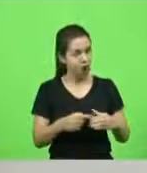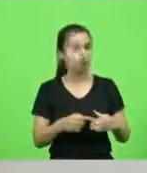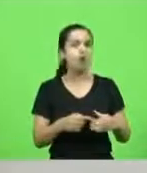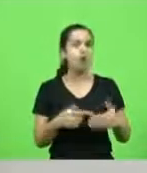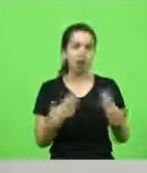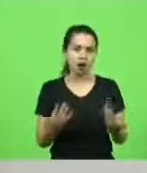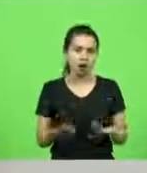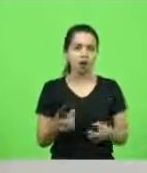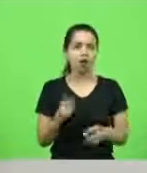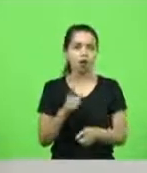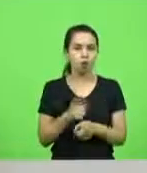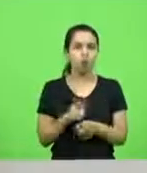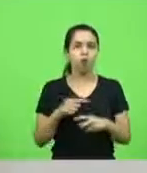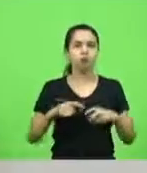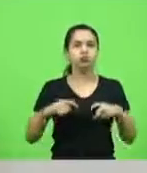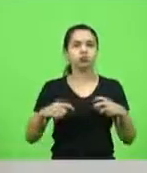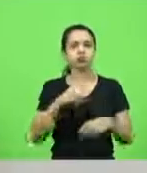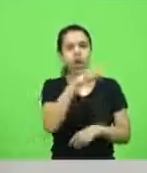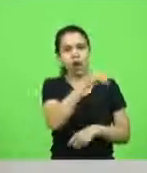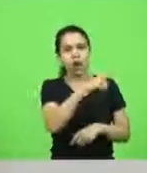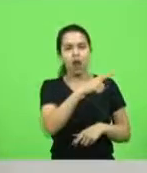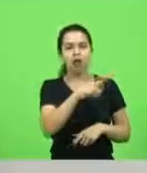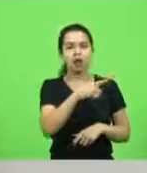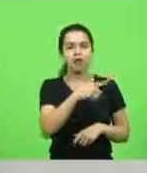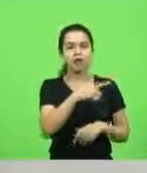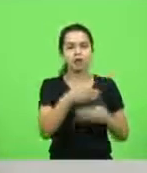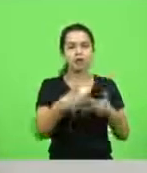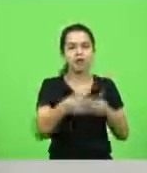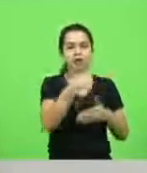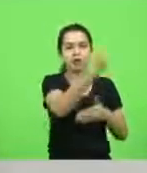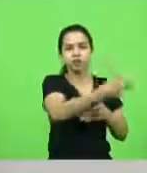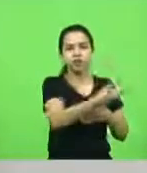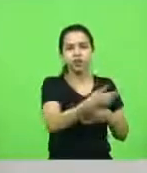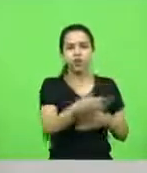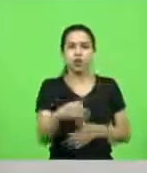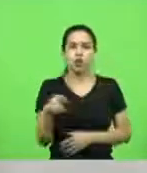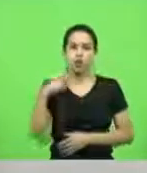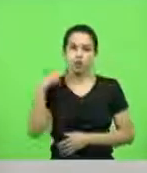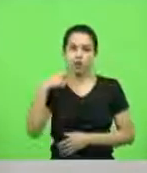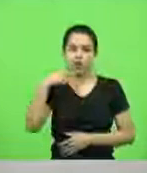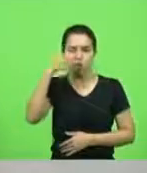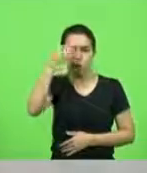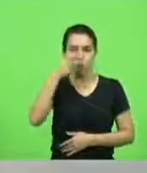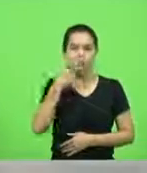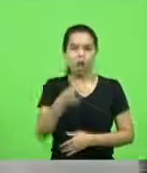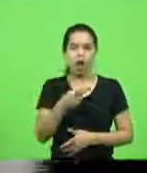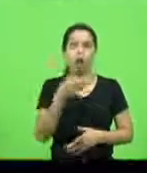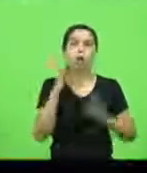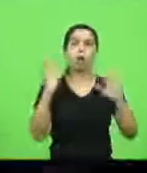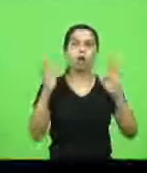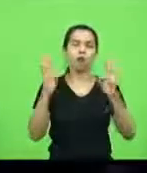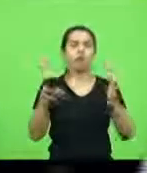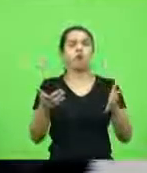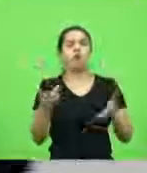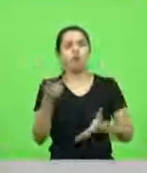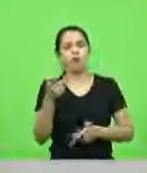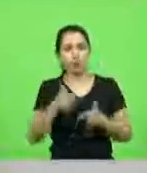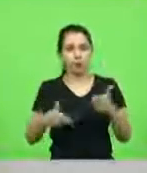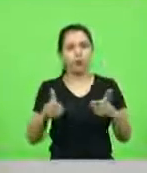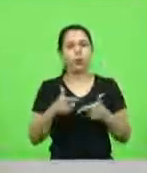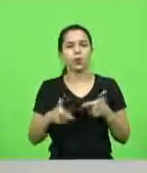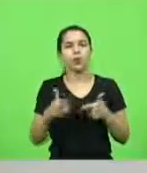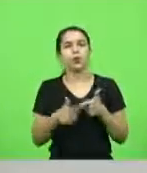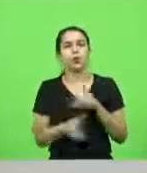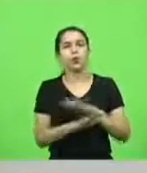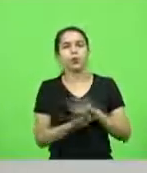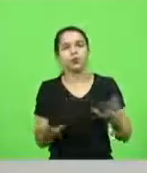o tapete vermelho Deputado Maurício né pra aquele sotaque é um dele do Oeste né flor Lima graças a Deus resolvemos o problema ele saiu todo